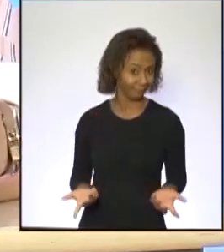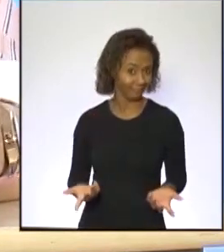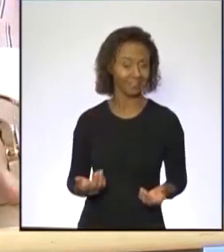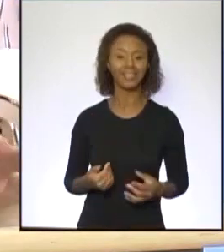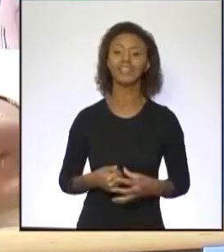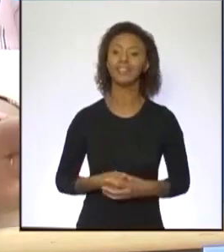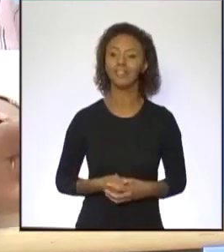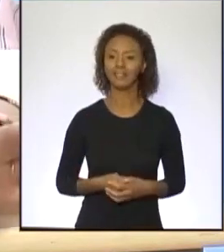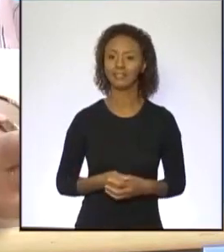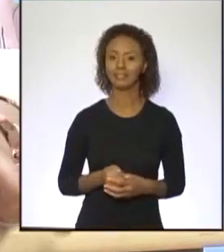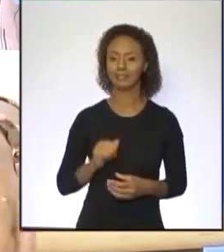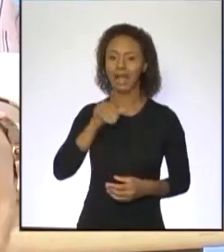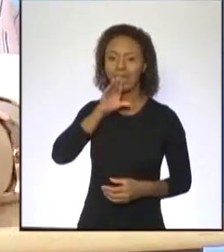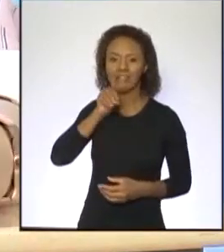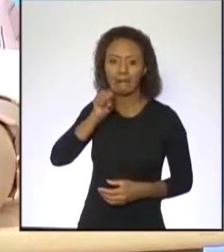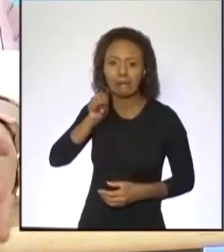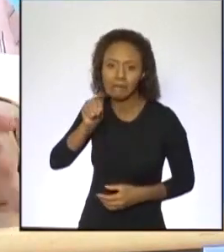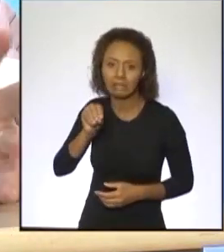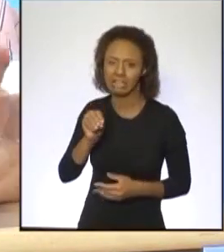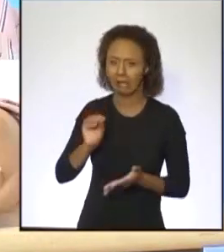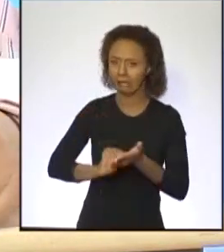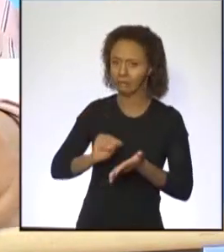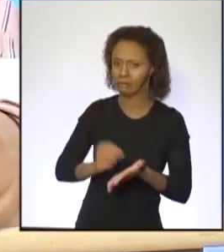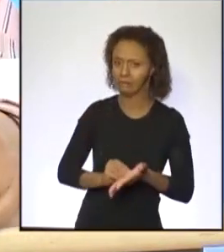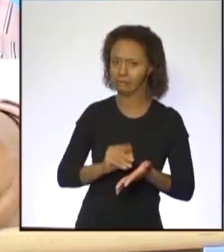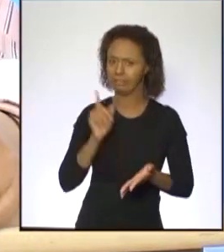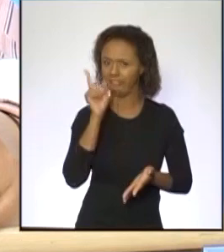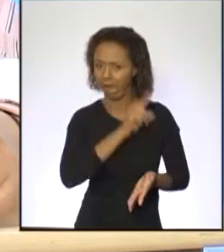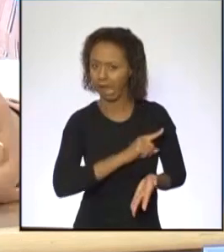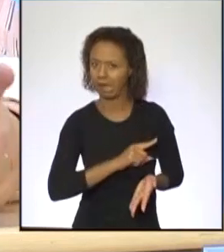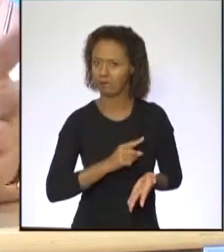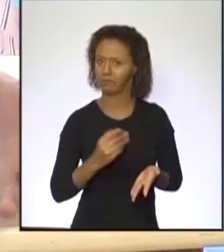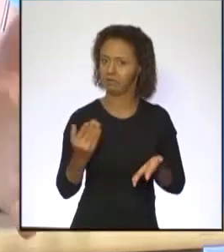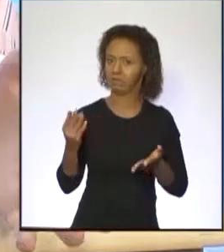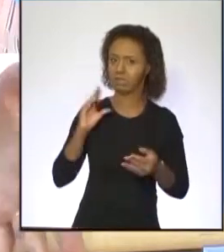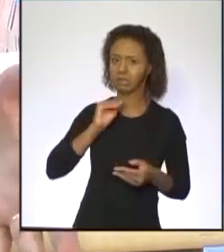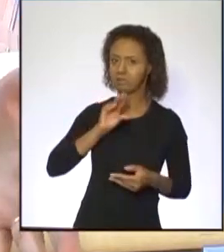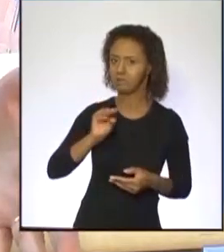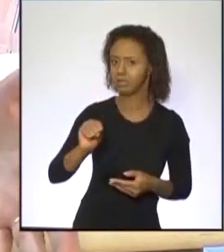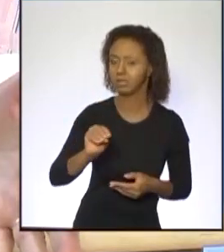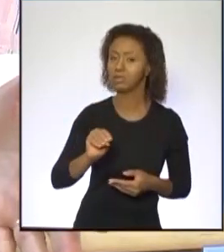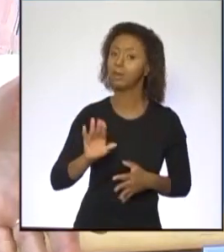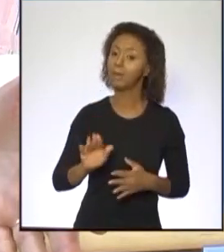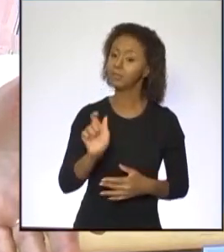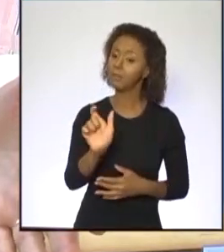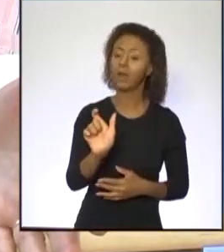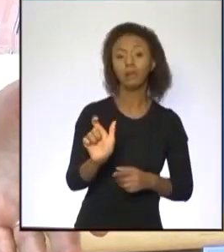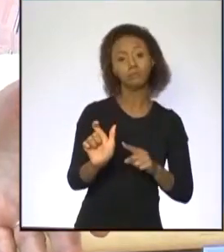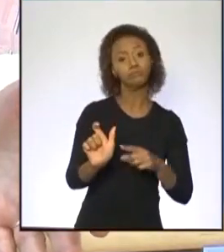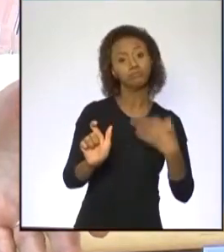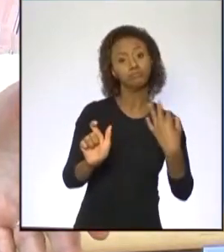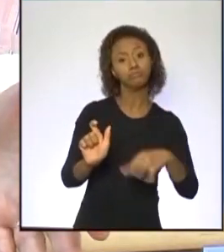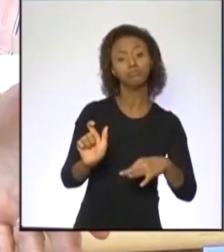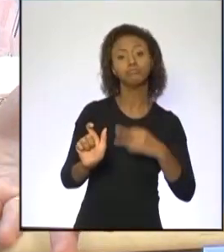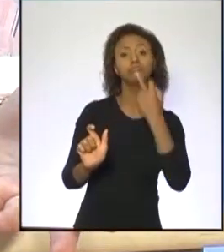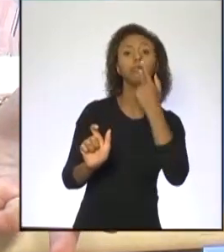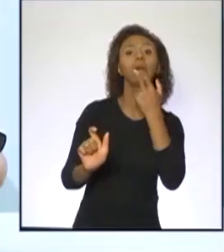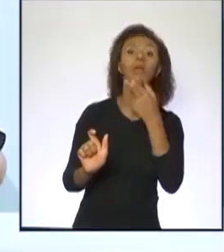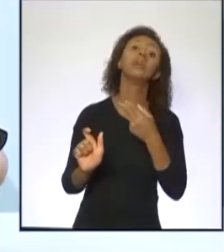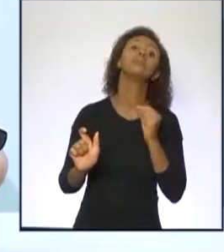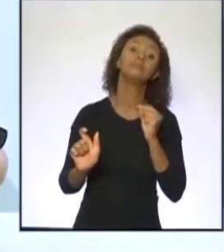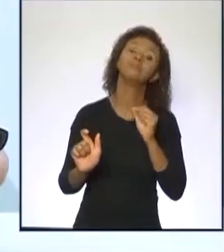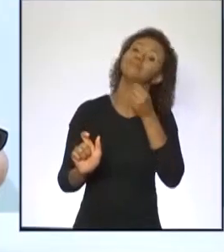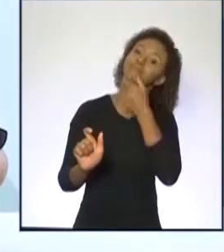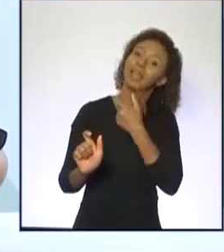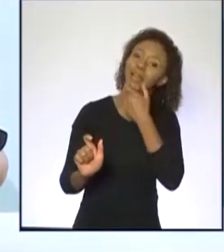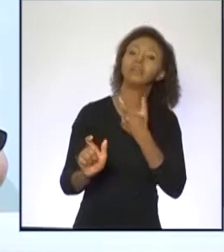pronúncia não perfeita, não tão britânica assim quanto poderia, elas não deixam de ser palavras em inglês. Sim, né? e muito